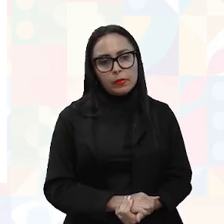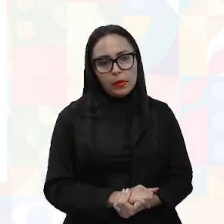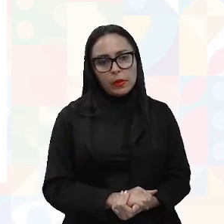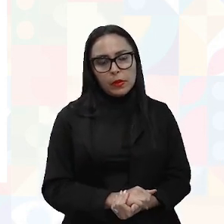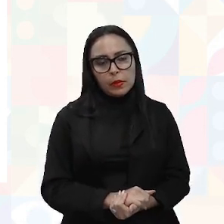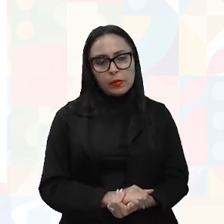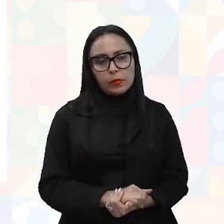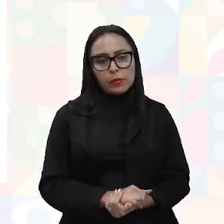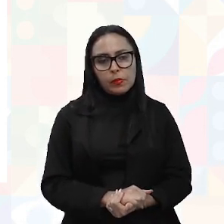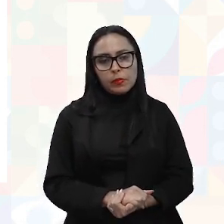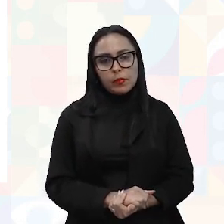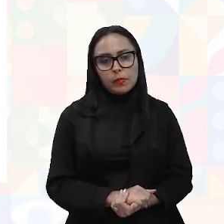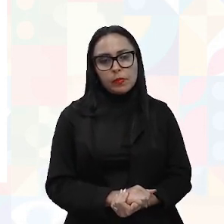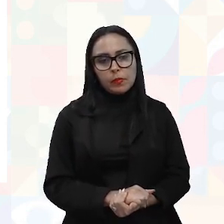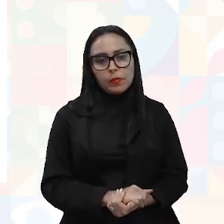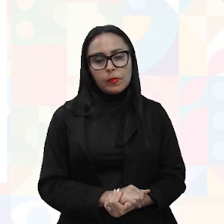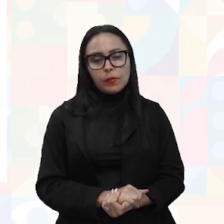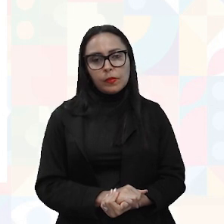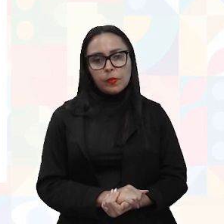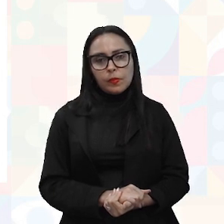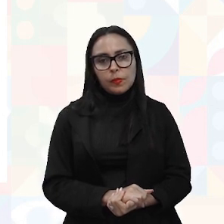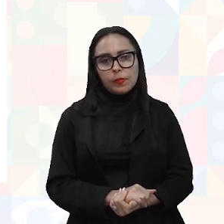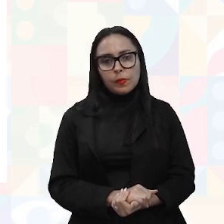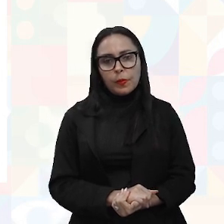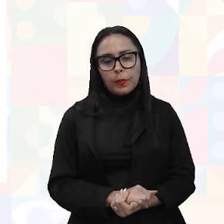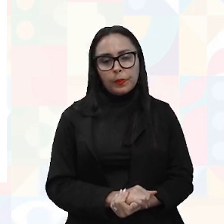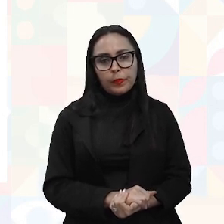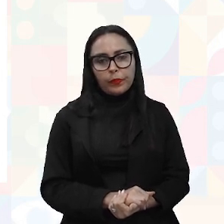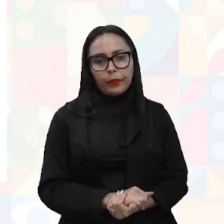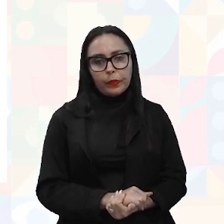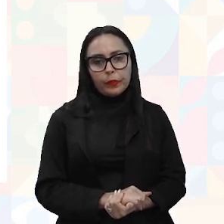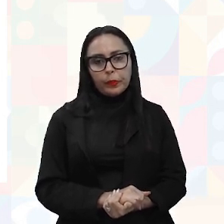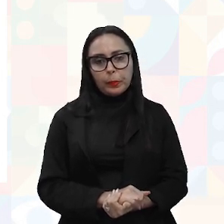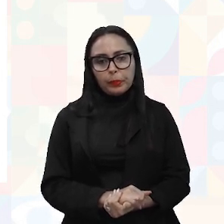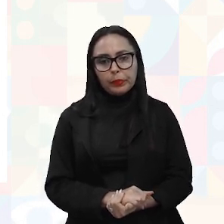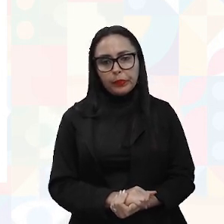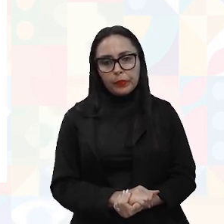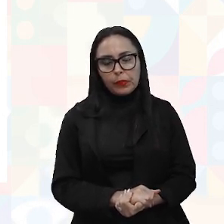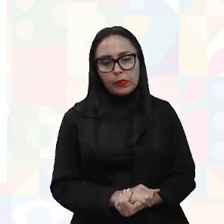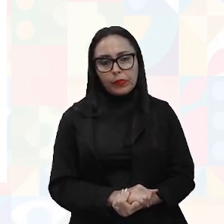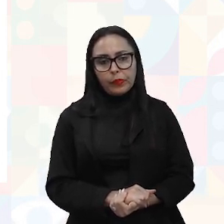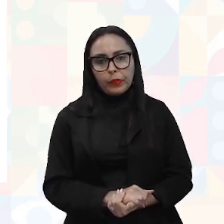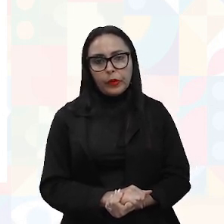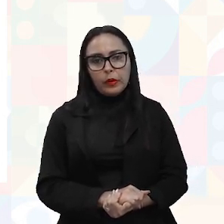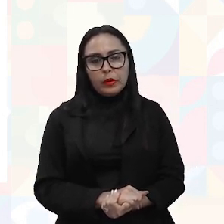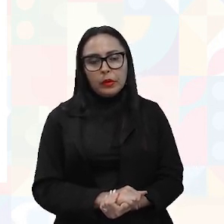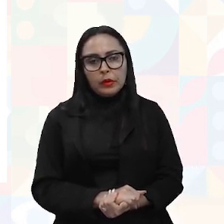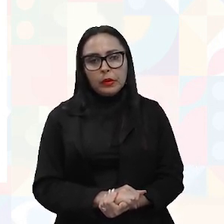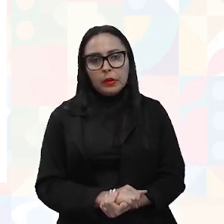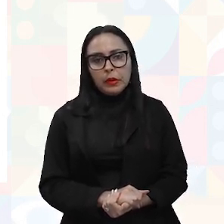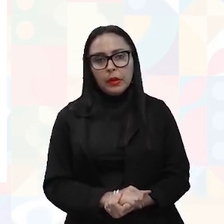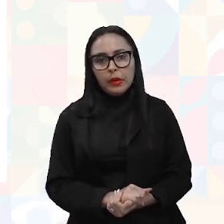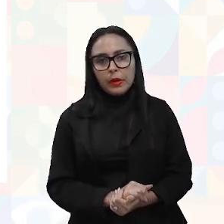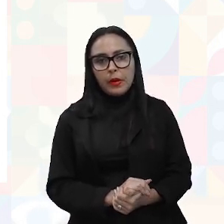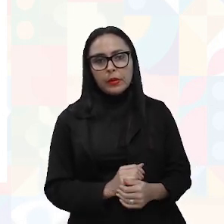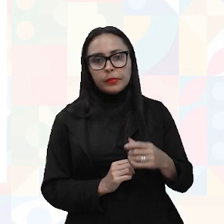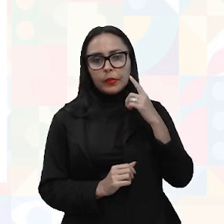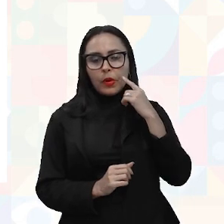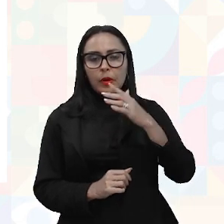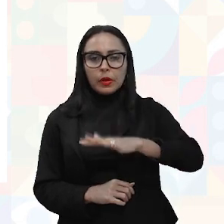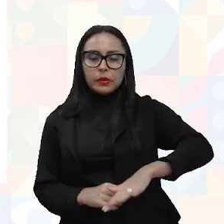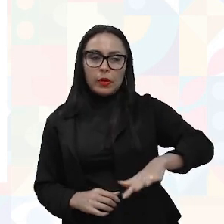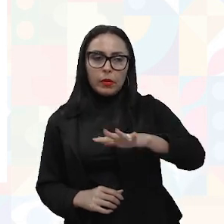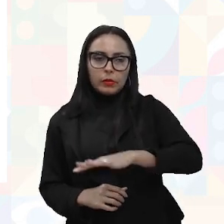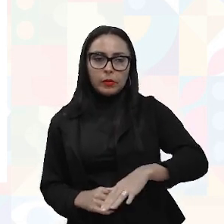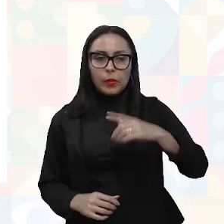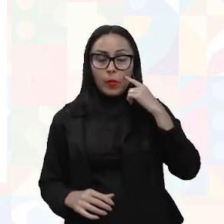O simulado é que é simulado algo, também sendo redundante, dentro do jogo. Você simula uma realidade, você simula